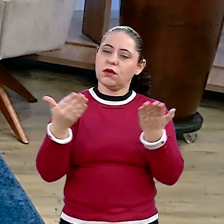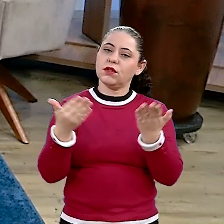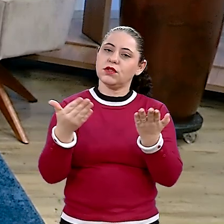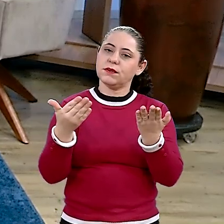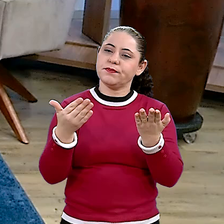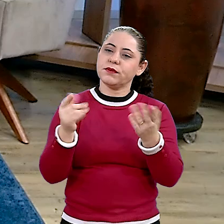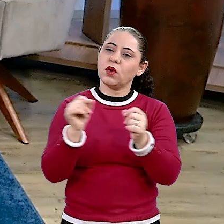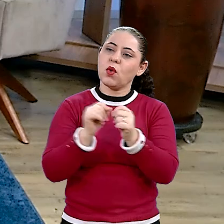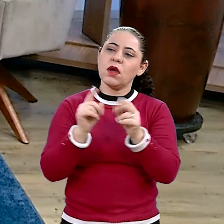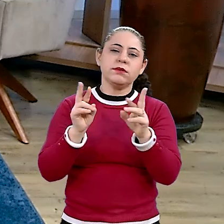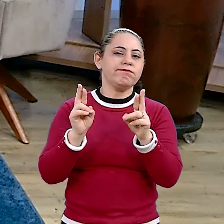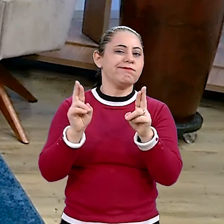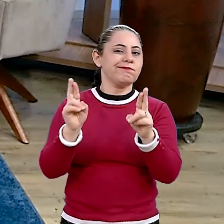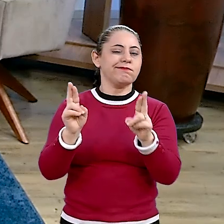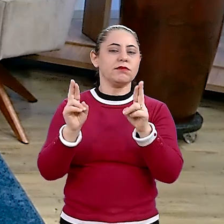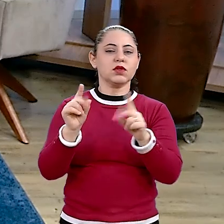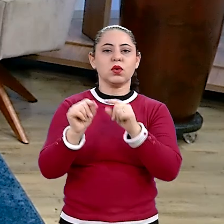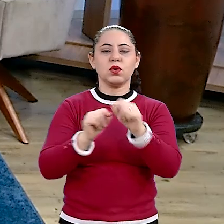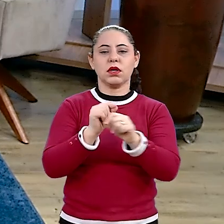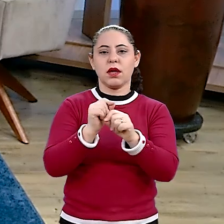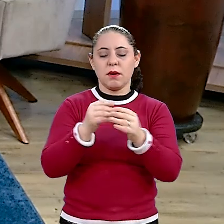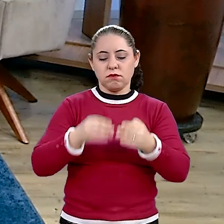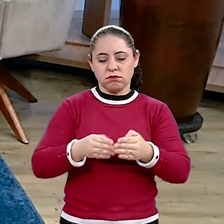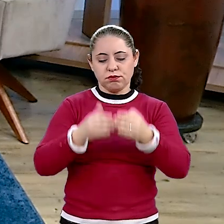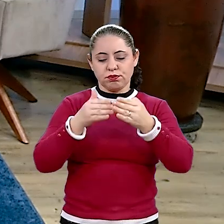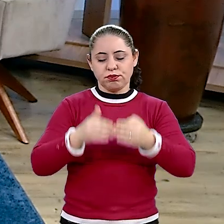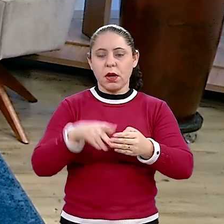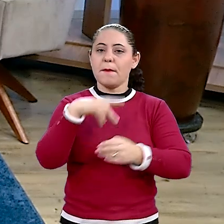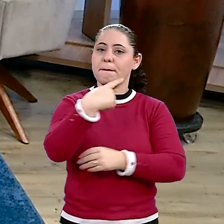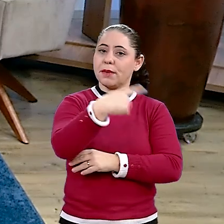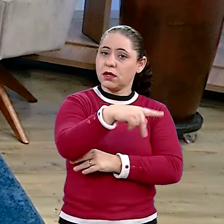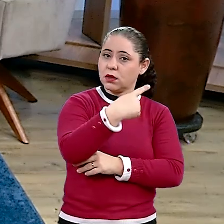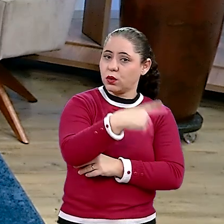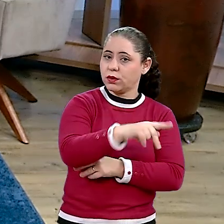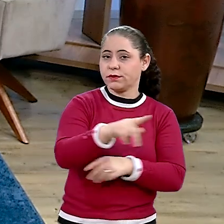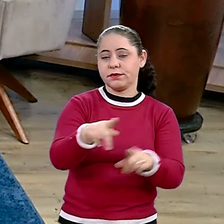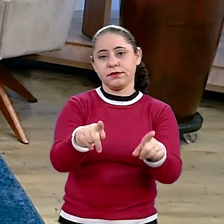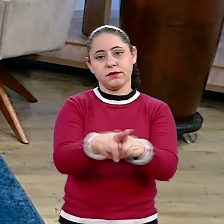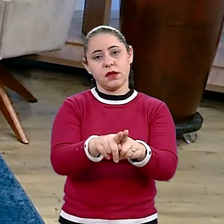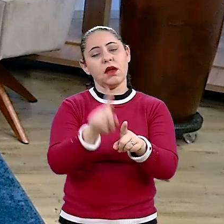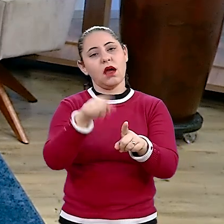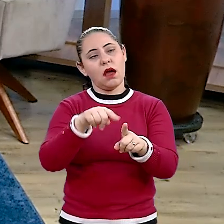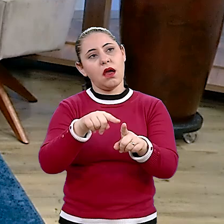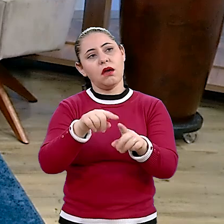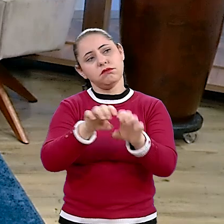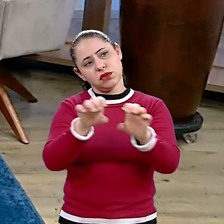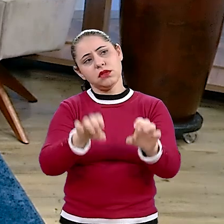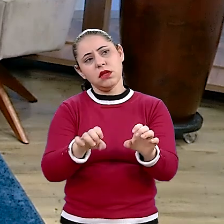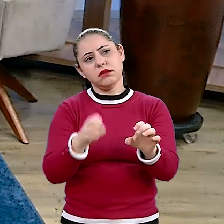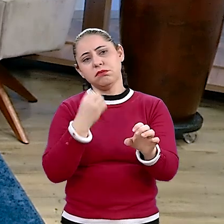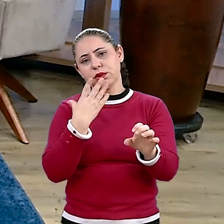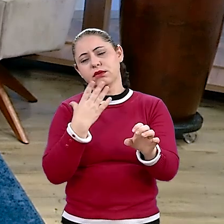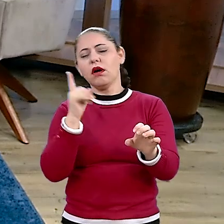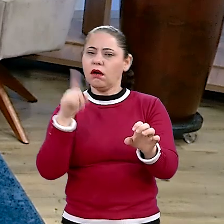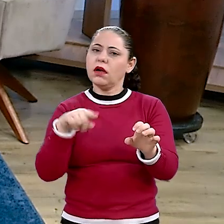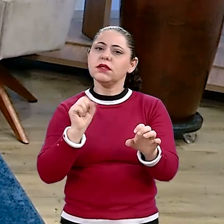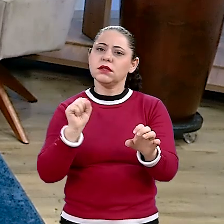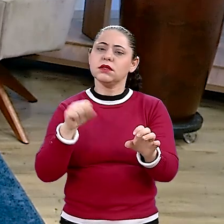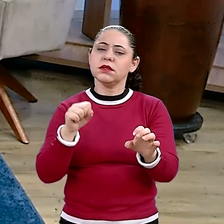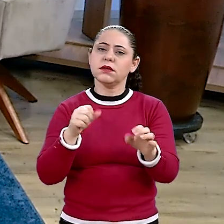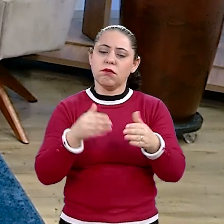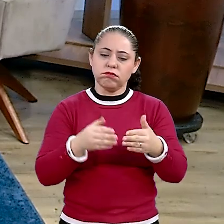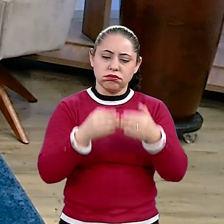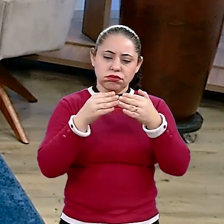estão apostando na hidrovia, que é a hidrovia do Paraguai. É uma estratégia possível? É uma estratégia